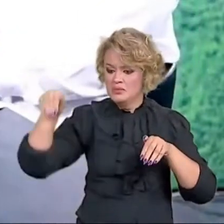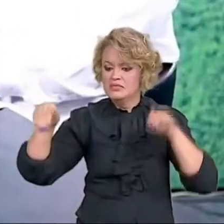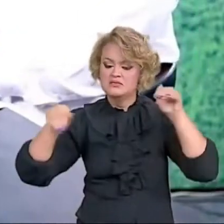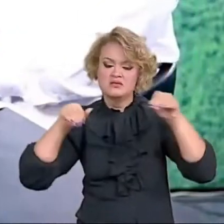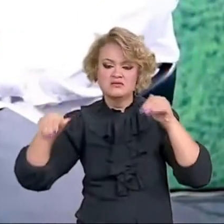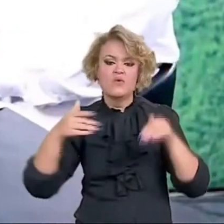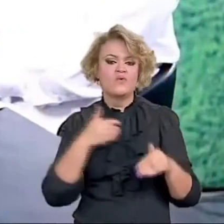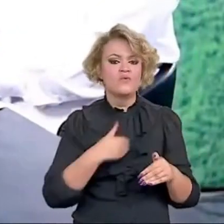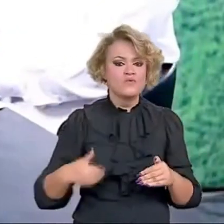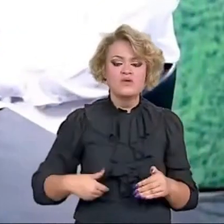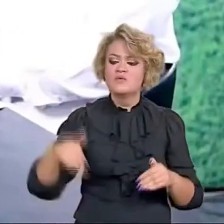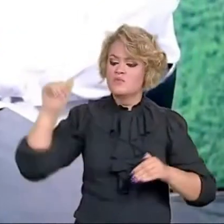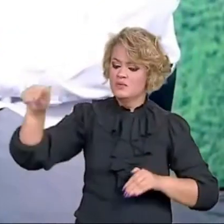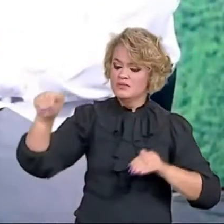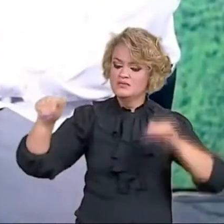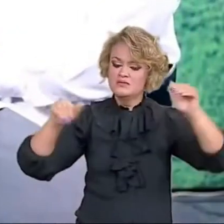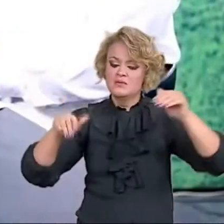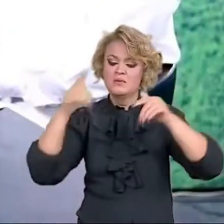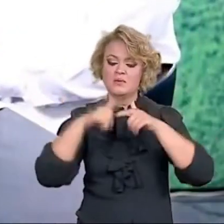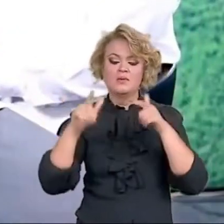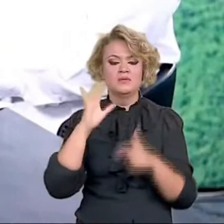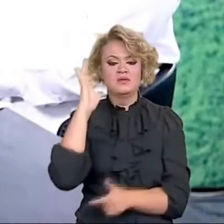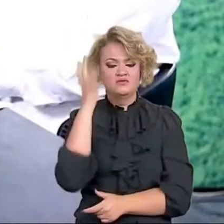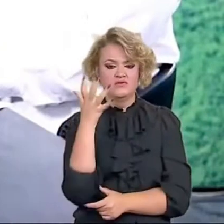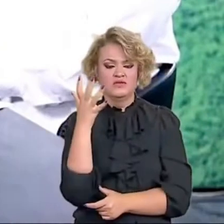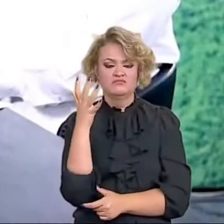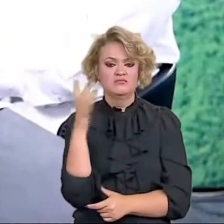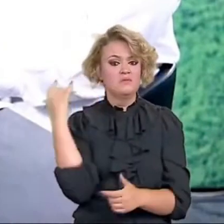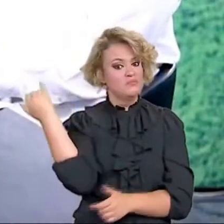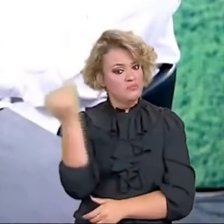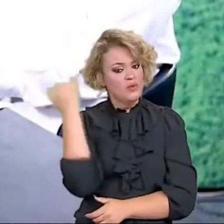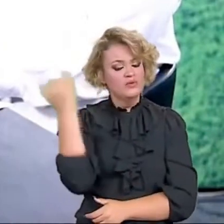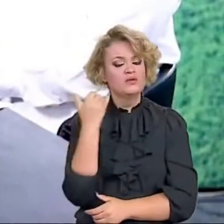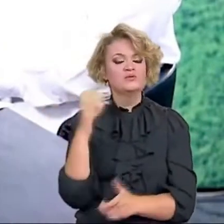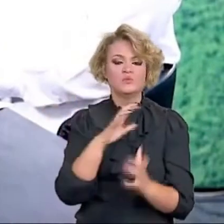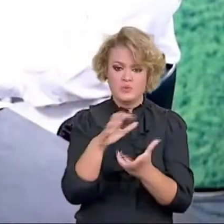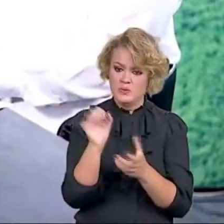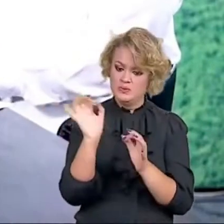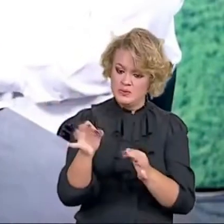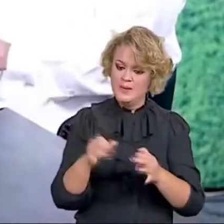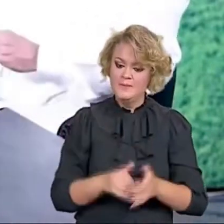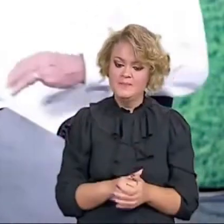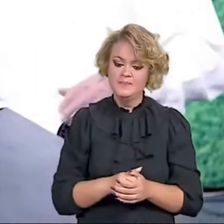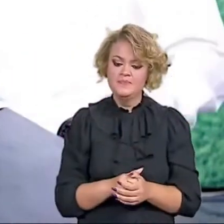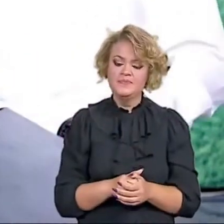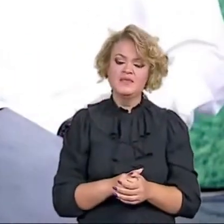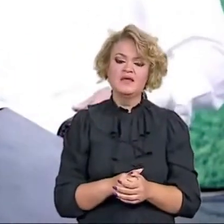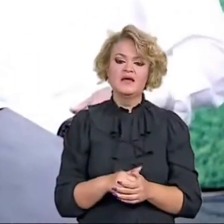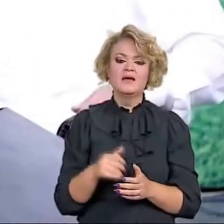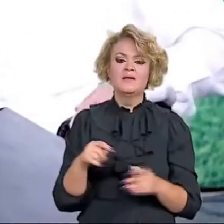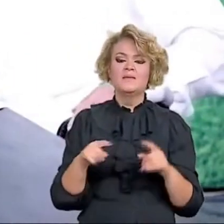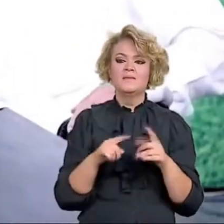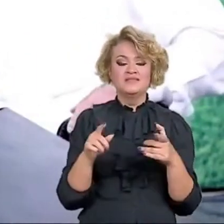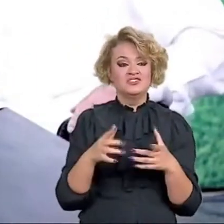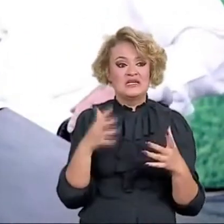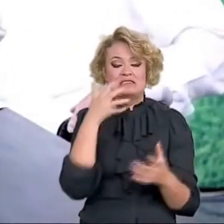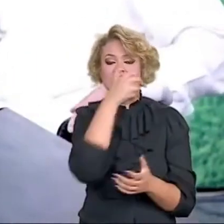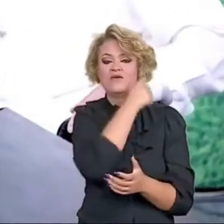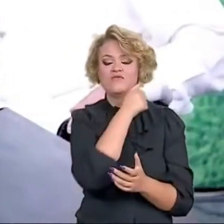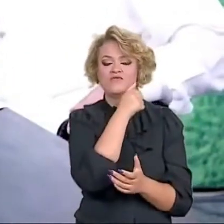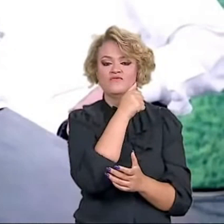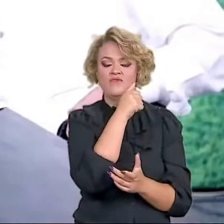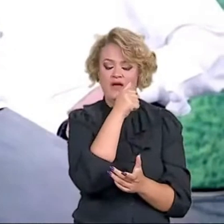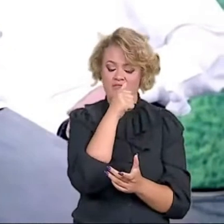governos para resolver um problema super importante para o mundo. O meio ambiente é salvar o planeta. Quer dizer, não existe